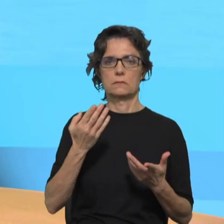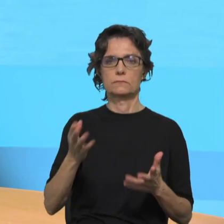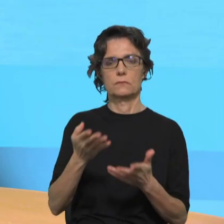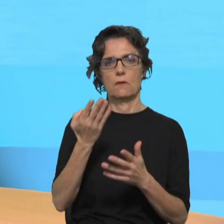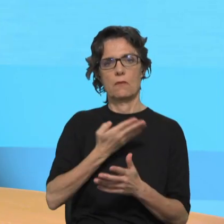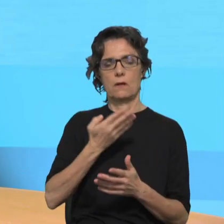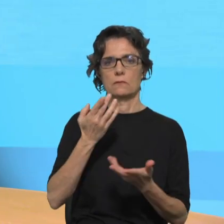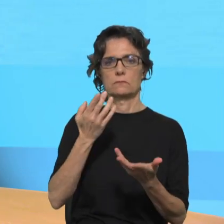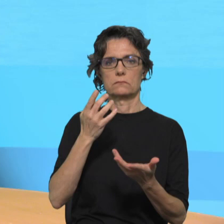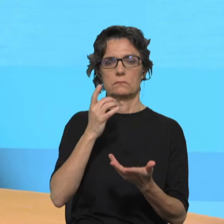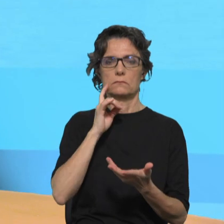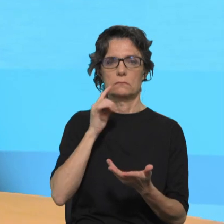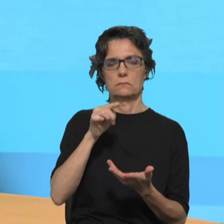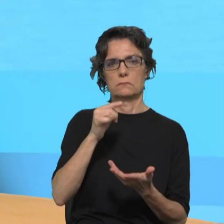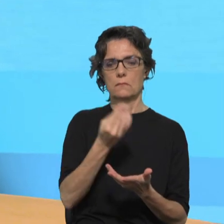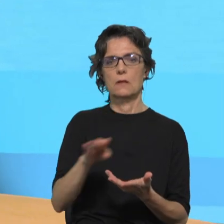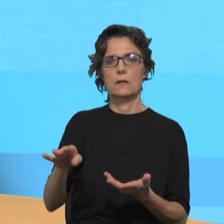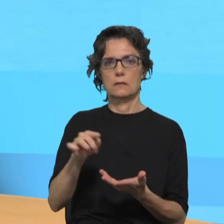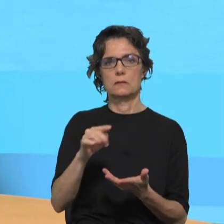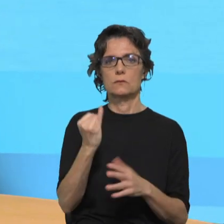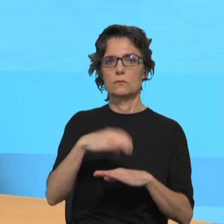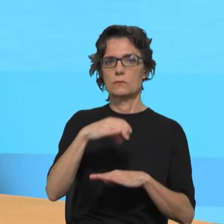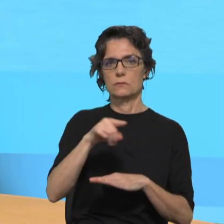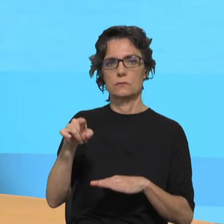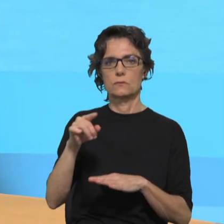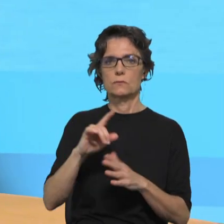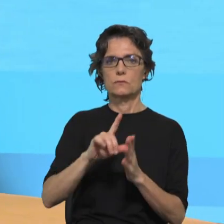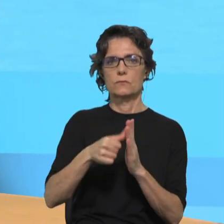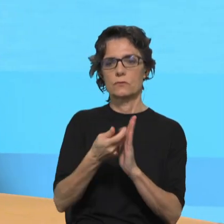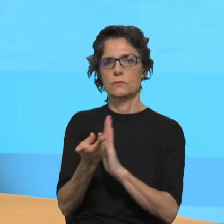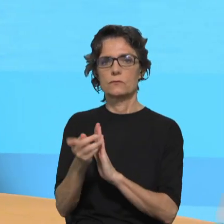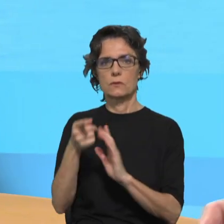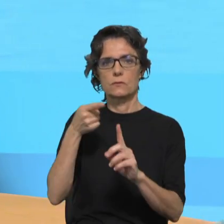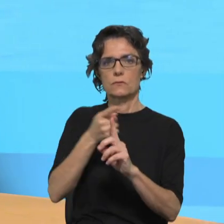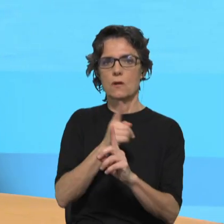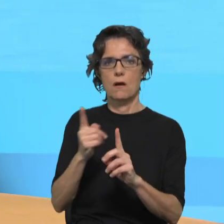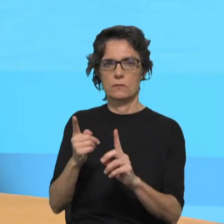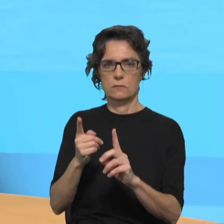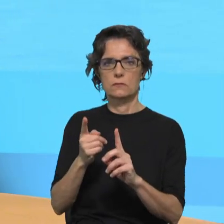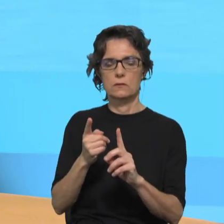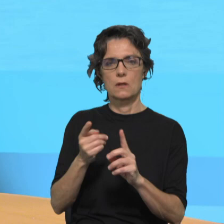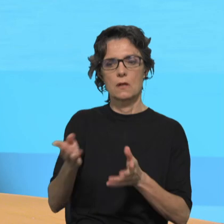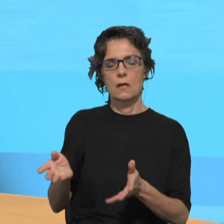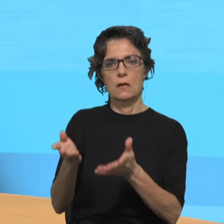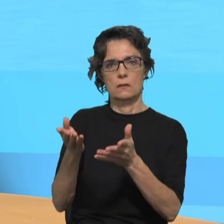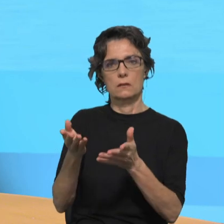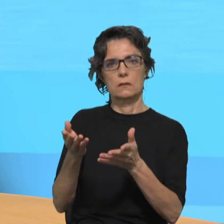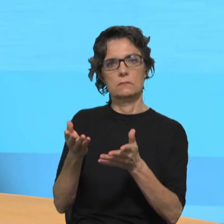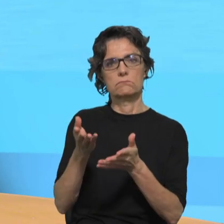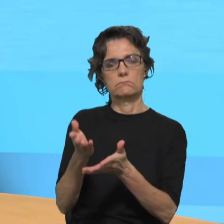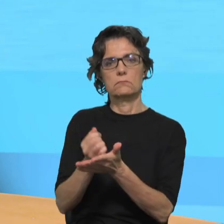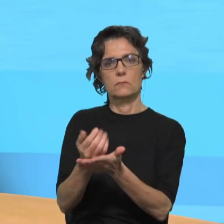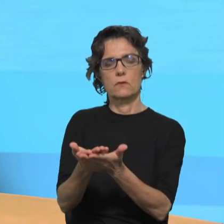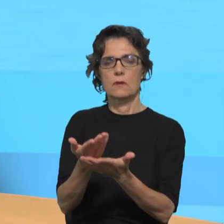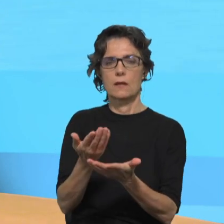apresenta o Instituto de Apoio à Criança, com um conjunto de projetos que têm por objetivo ajudar a viver com alegria o tempo de